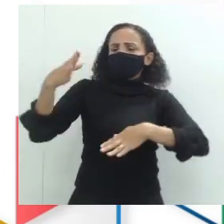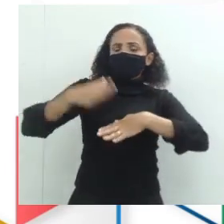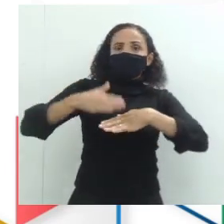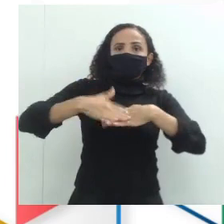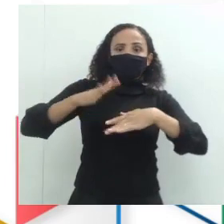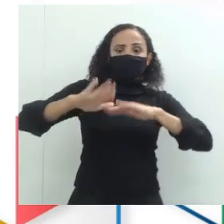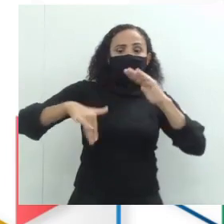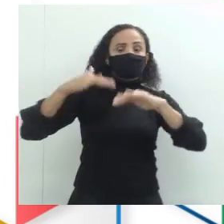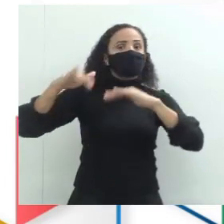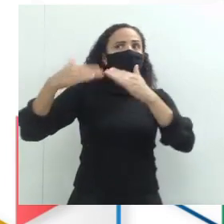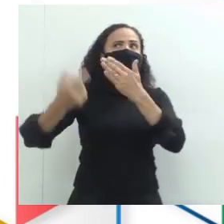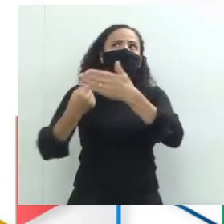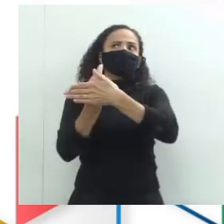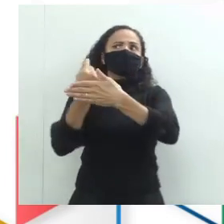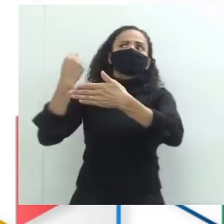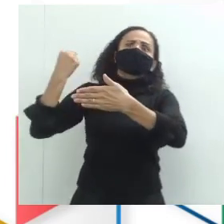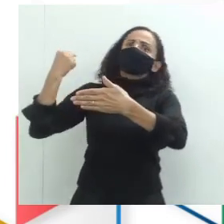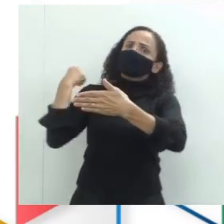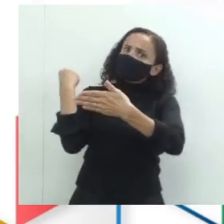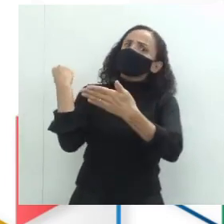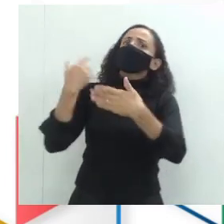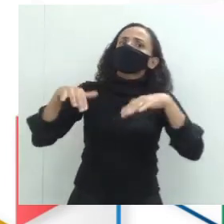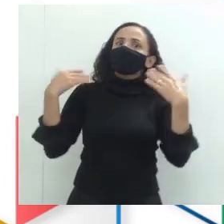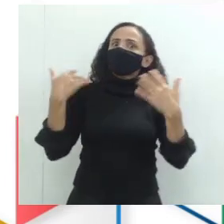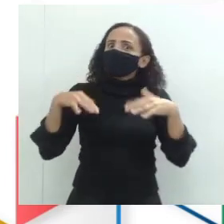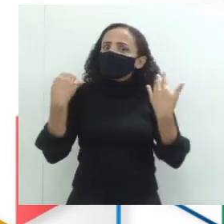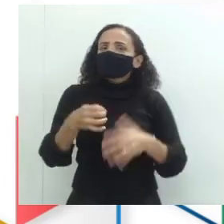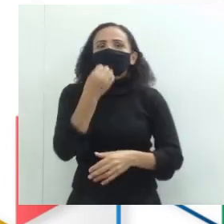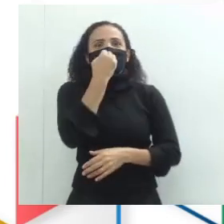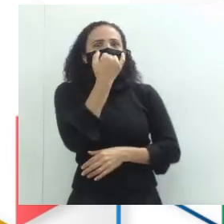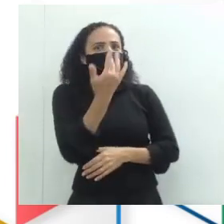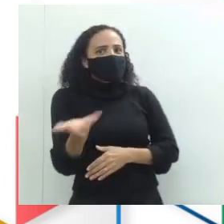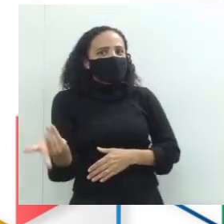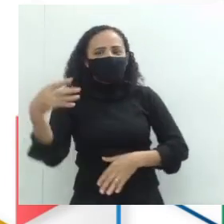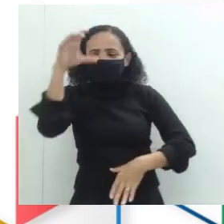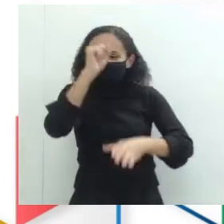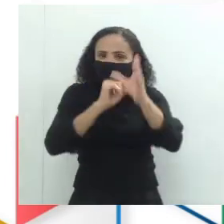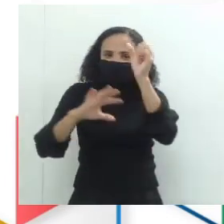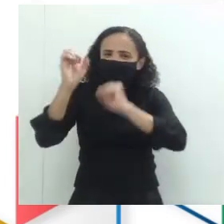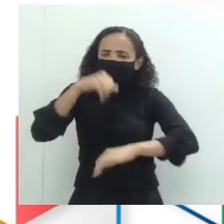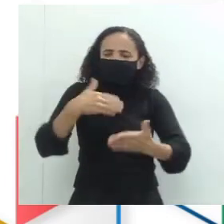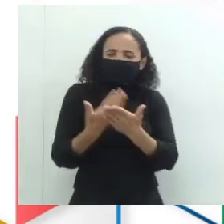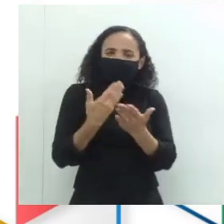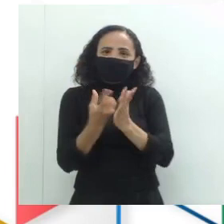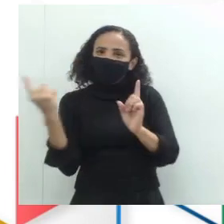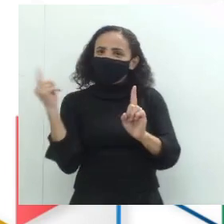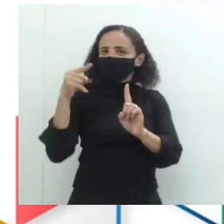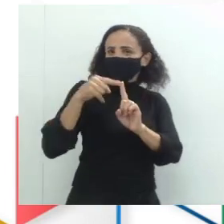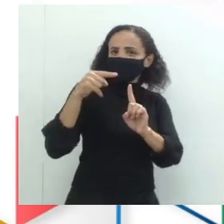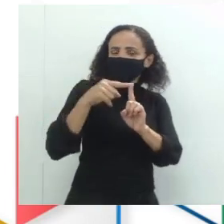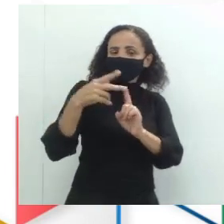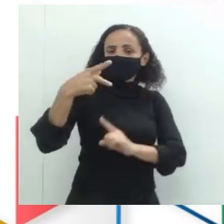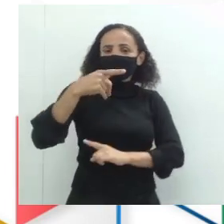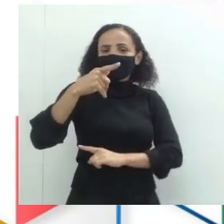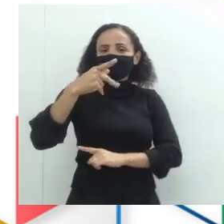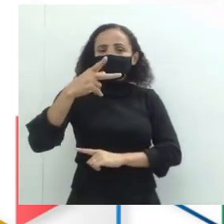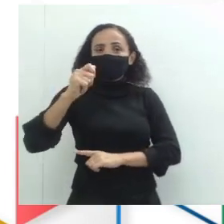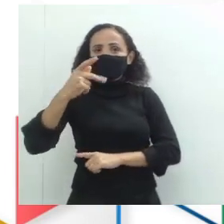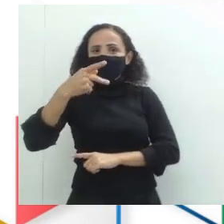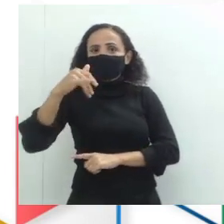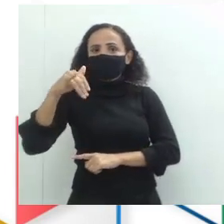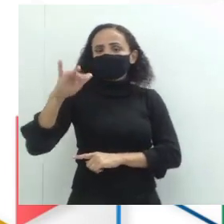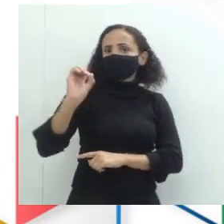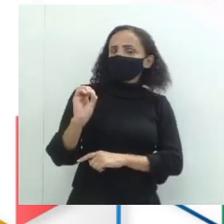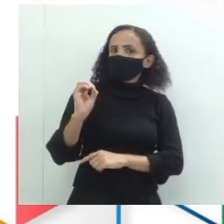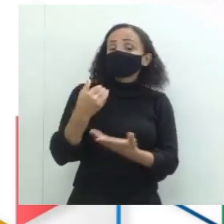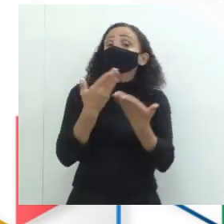sendo aplicada naquela época, há muito tempo atrás. Então, a primeira referência desse papiro, tá? Primeiro, vou esclarecer